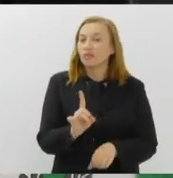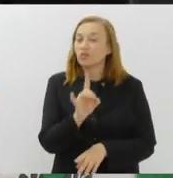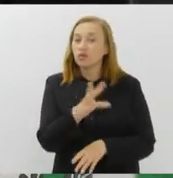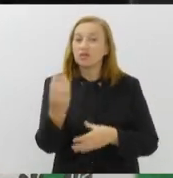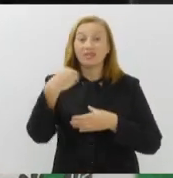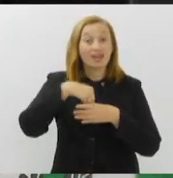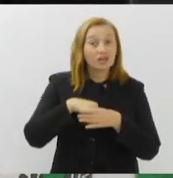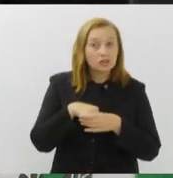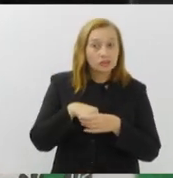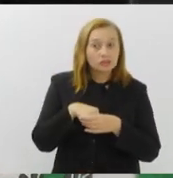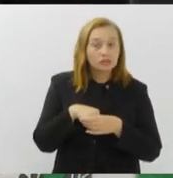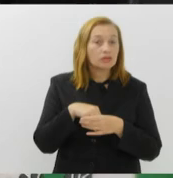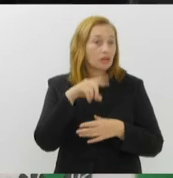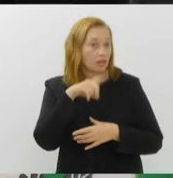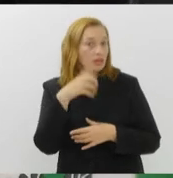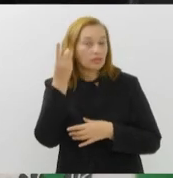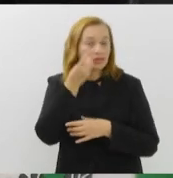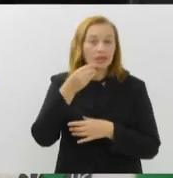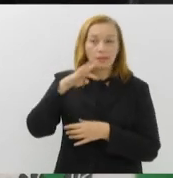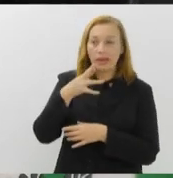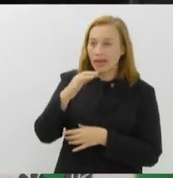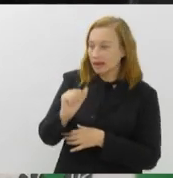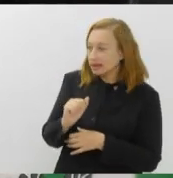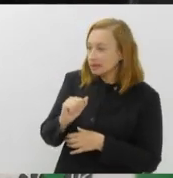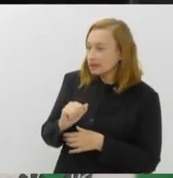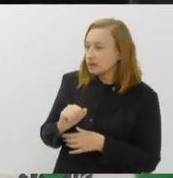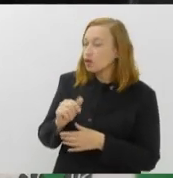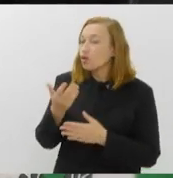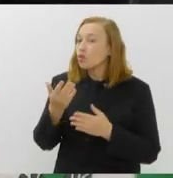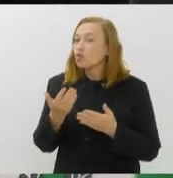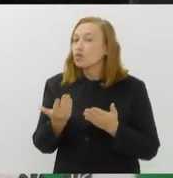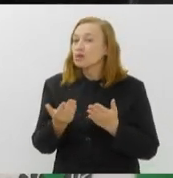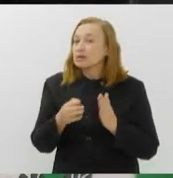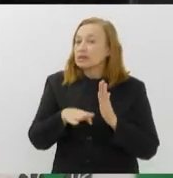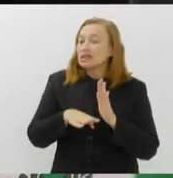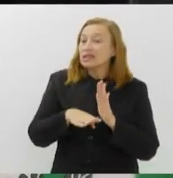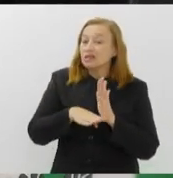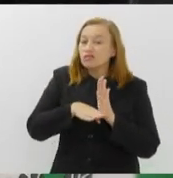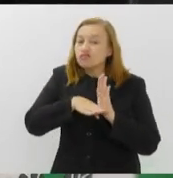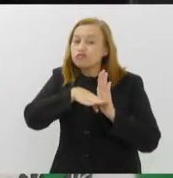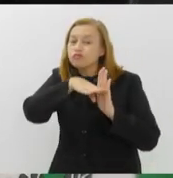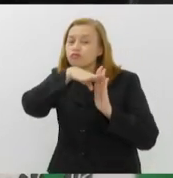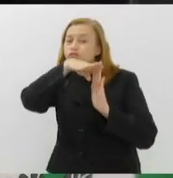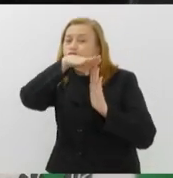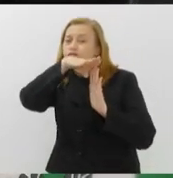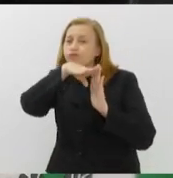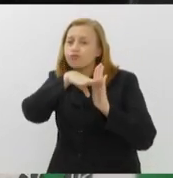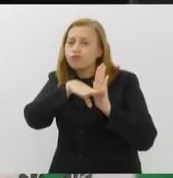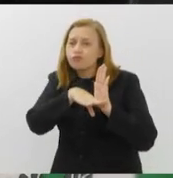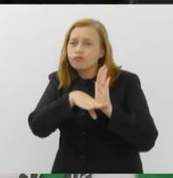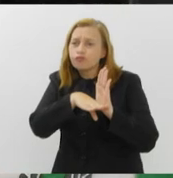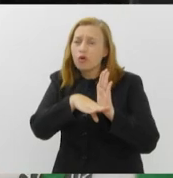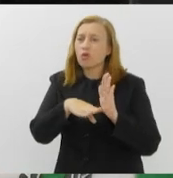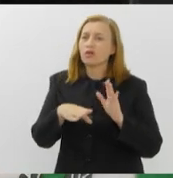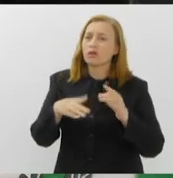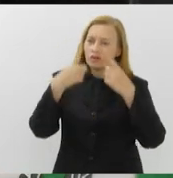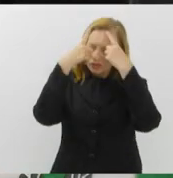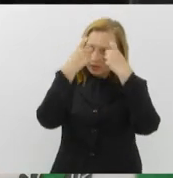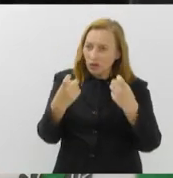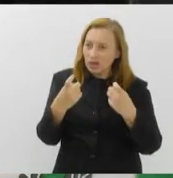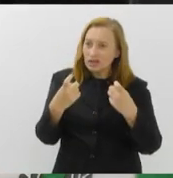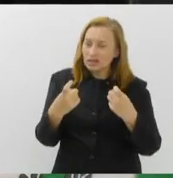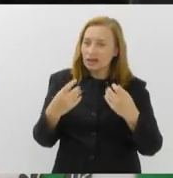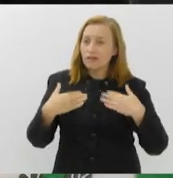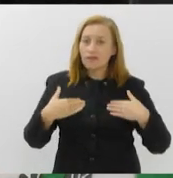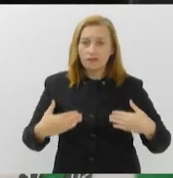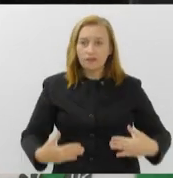né, deputada Marina? O nível de violência, inclusive física, corporal, que